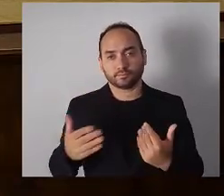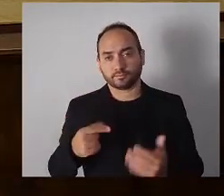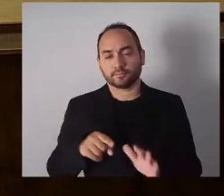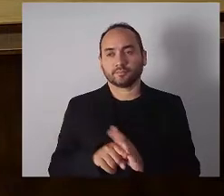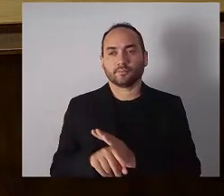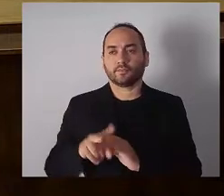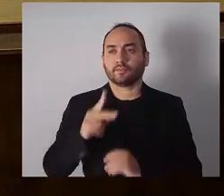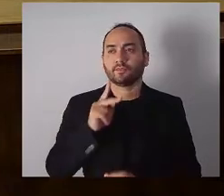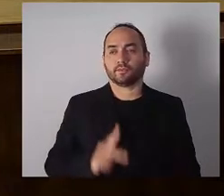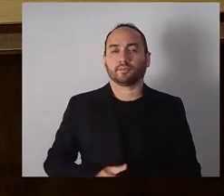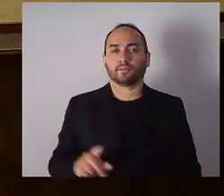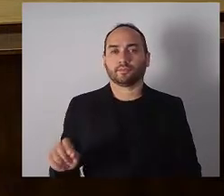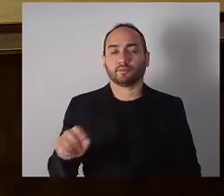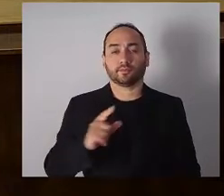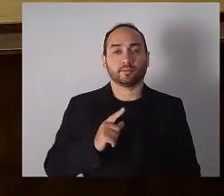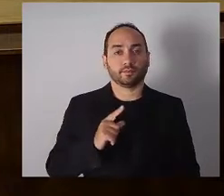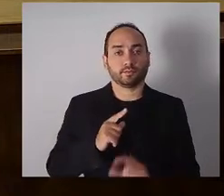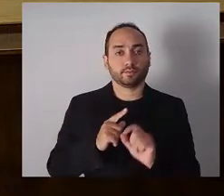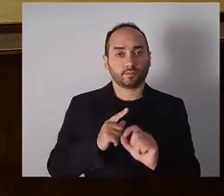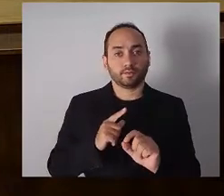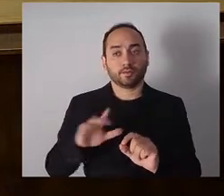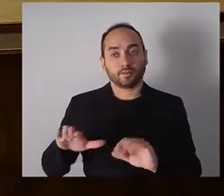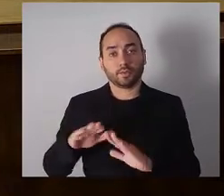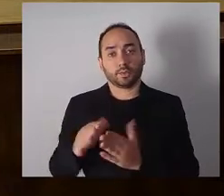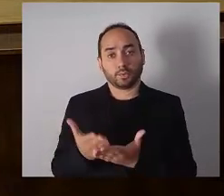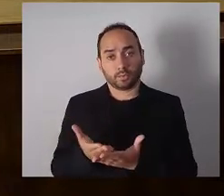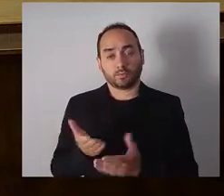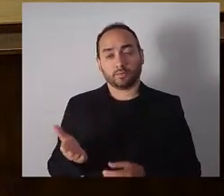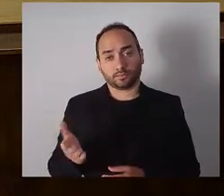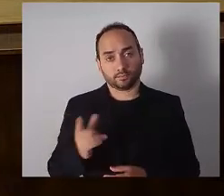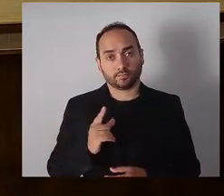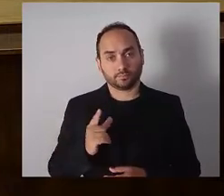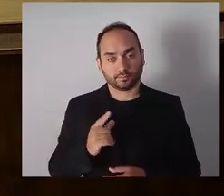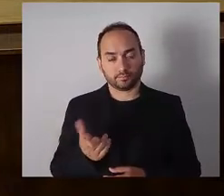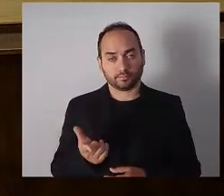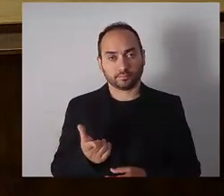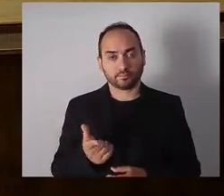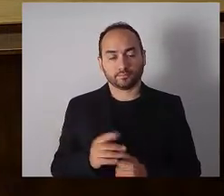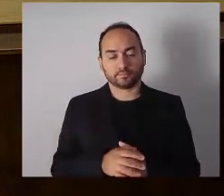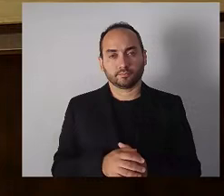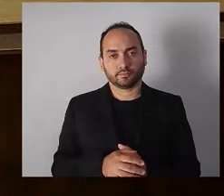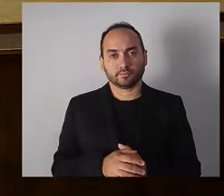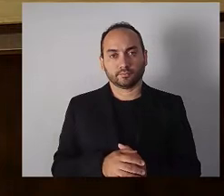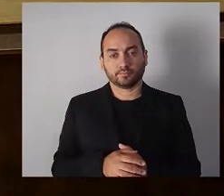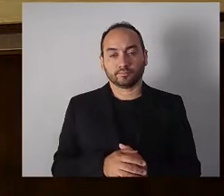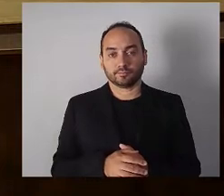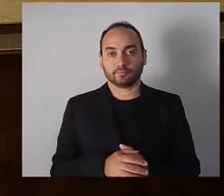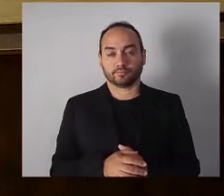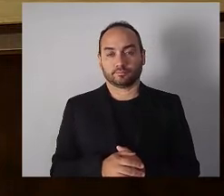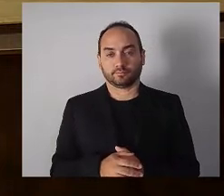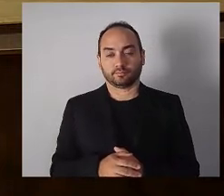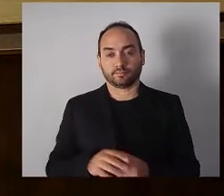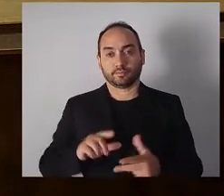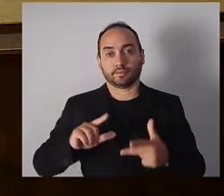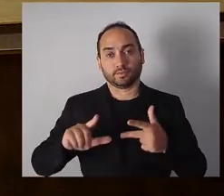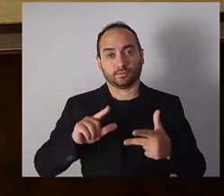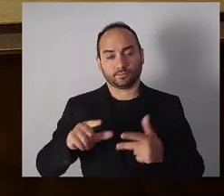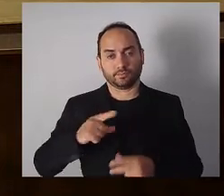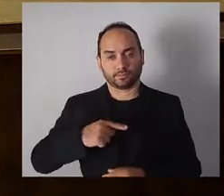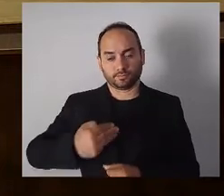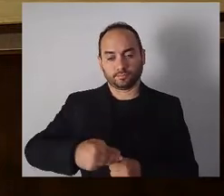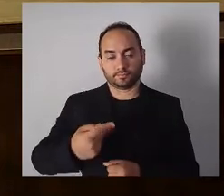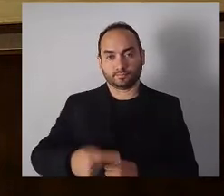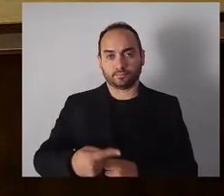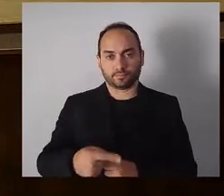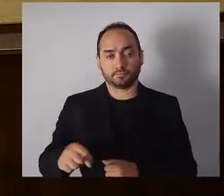para o presidente se ele tinha uma escola, né, no parlamento, né, escola do legislativo municipal.